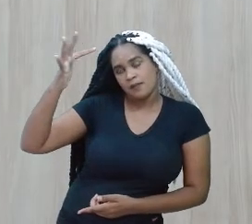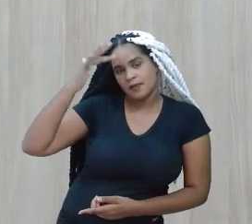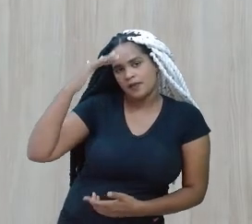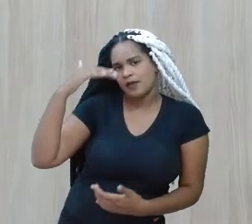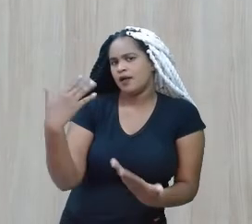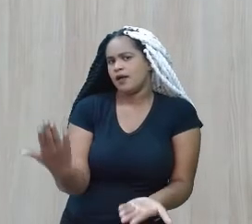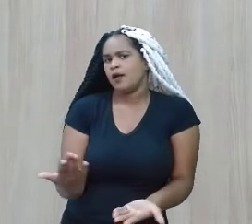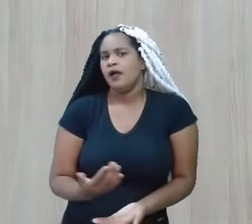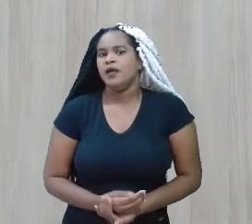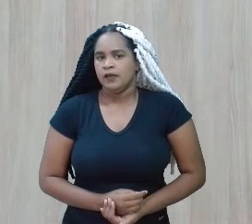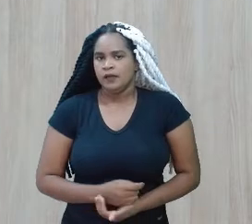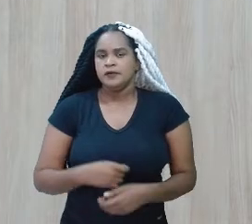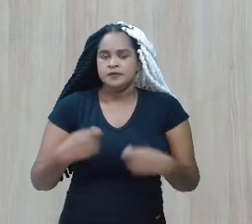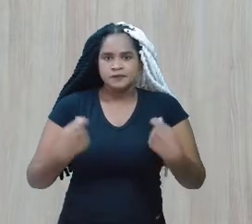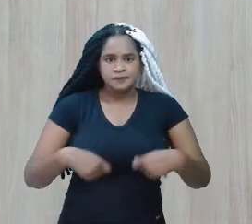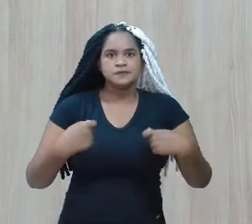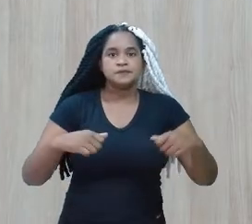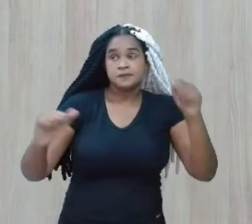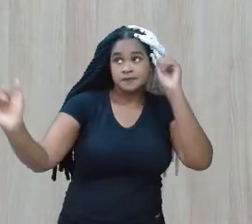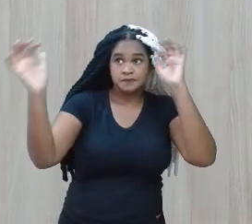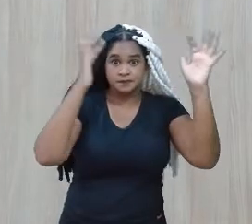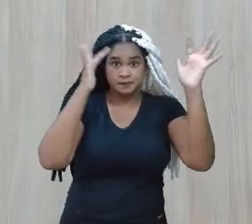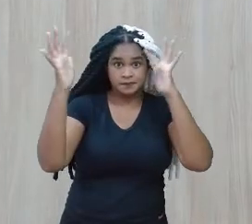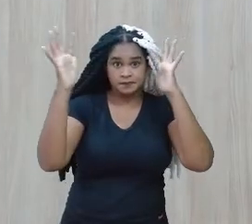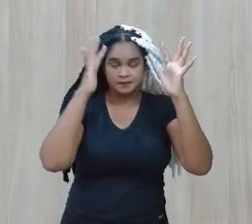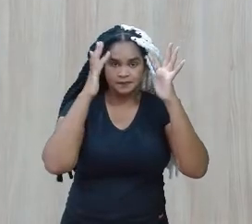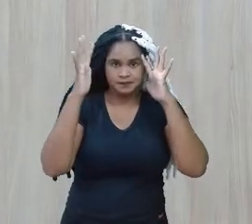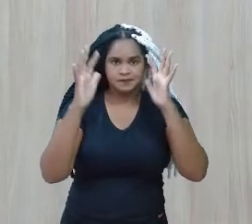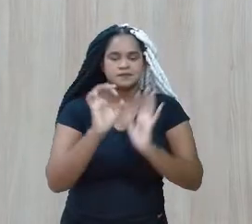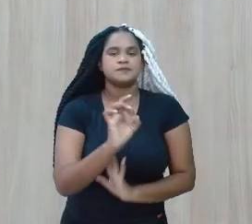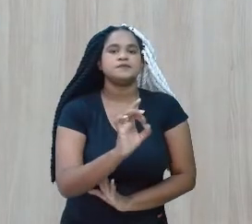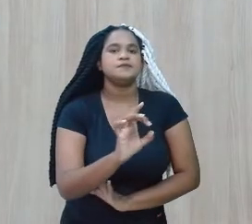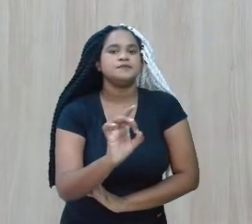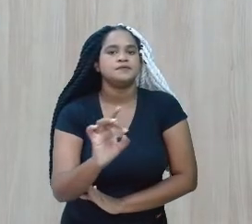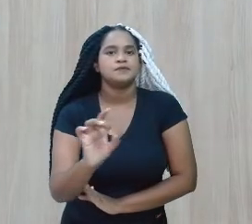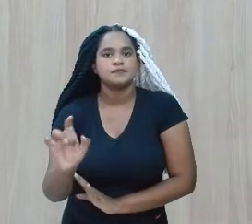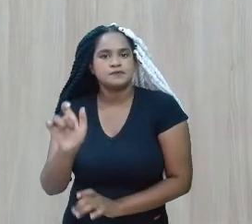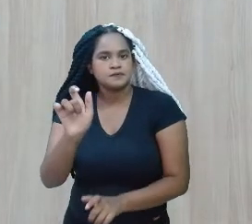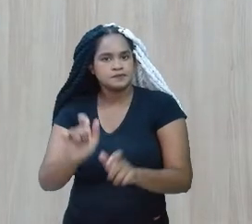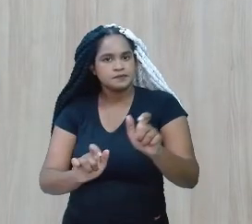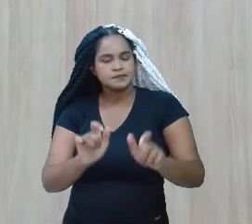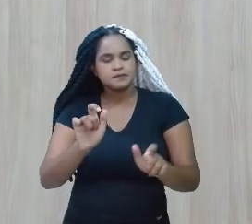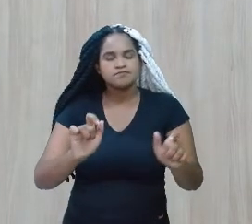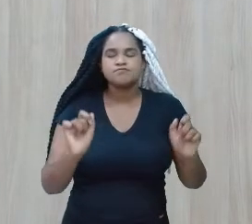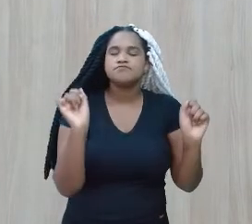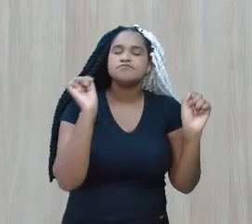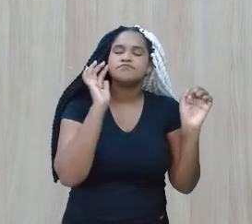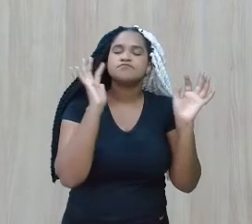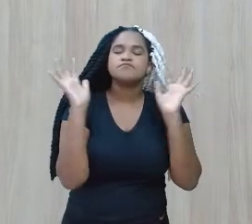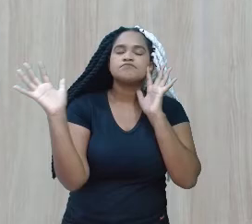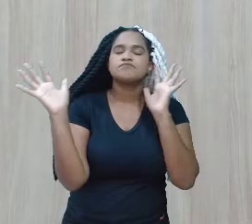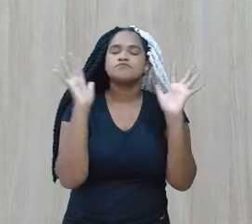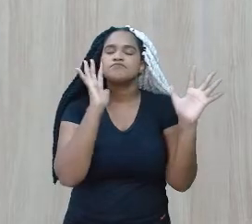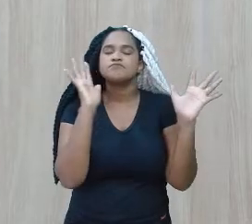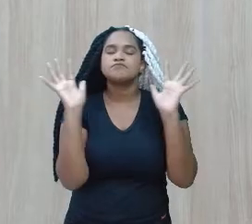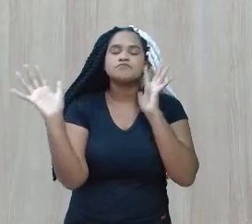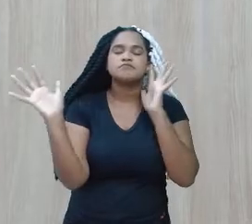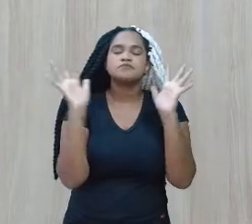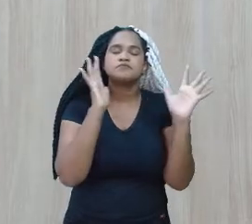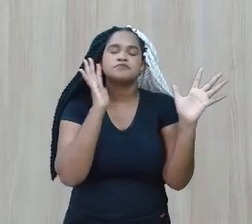Imaginarmos, permitirmos que cada mente dê essa vazão há